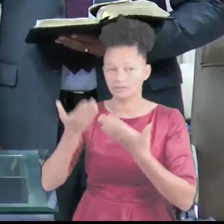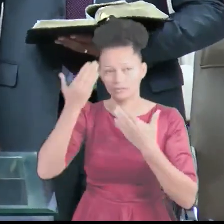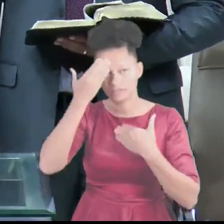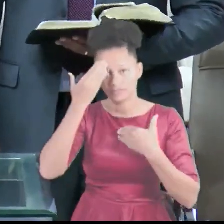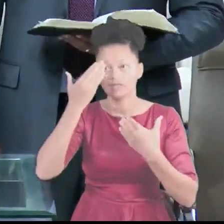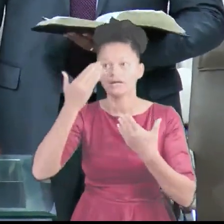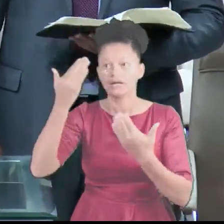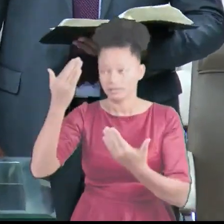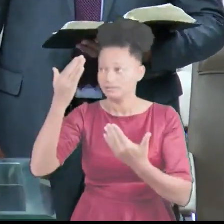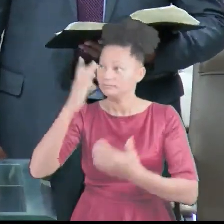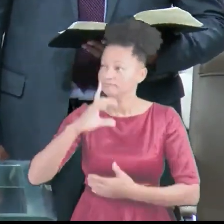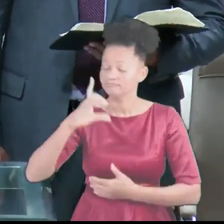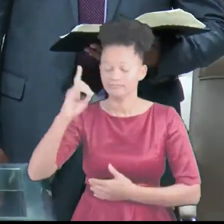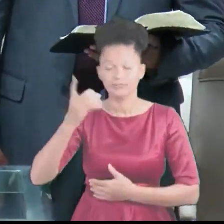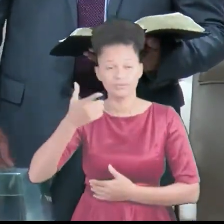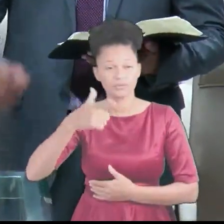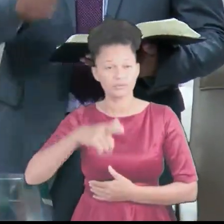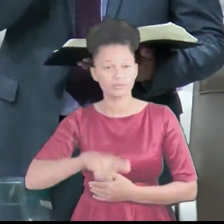em uma vez mais